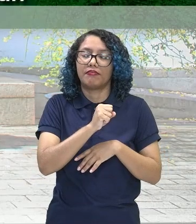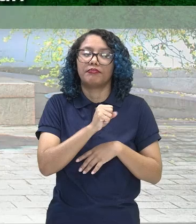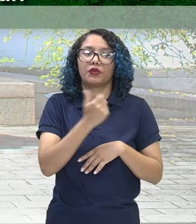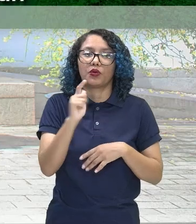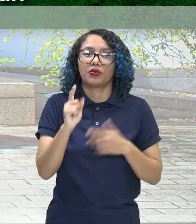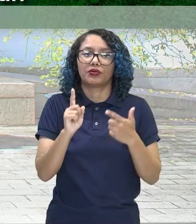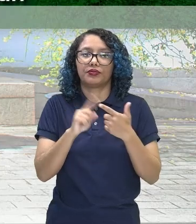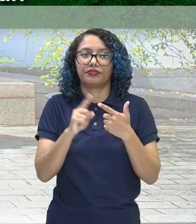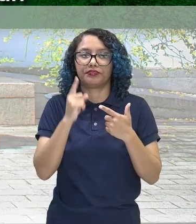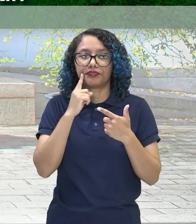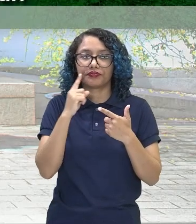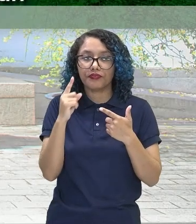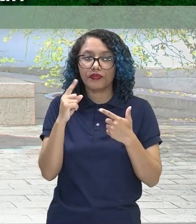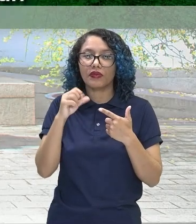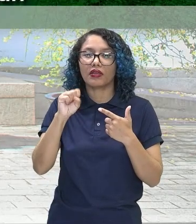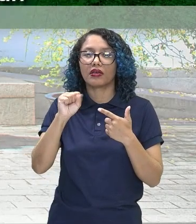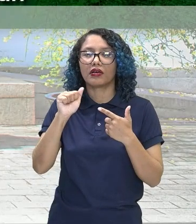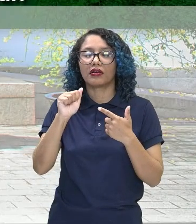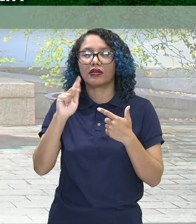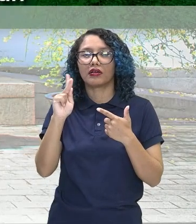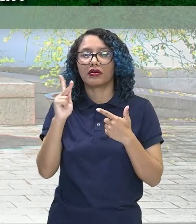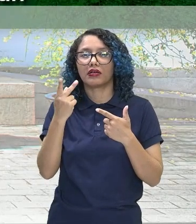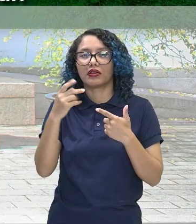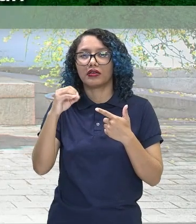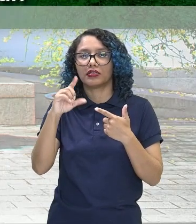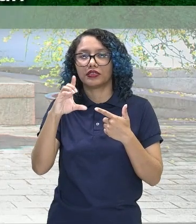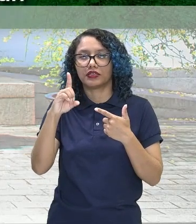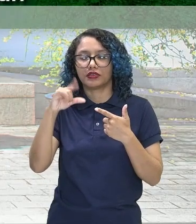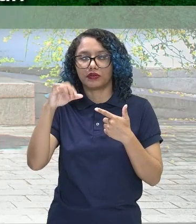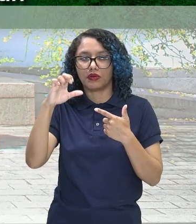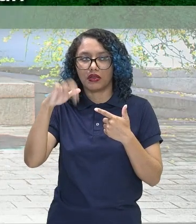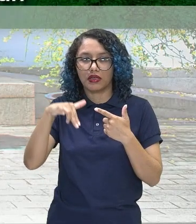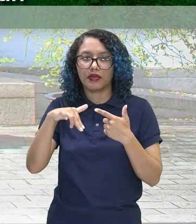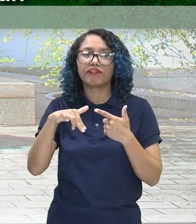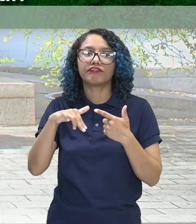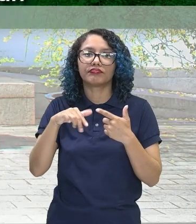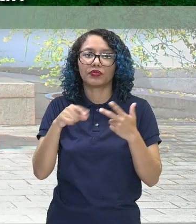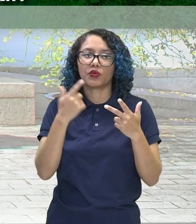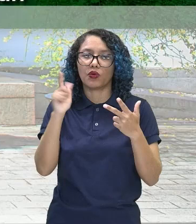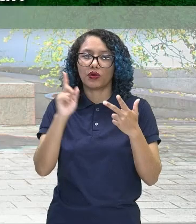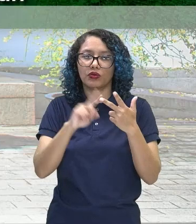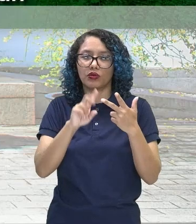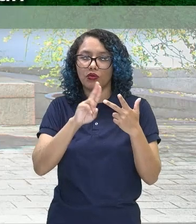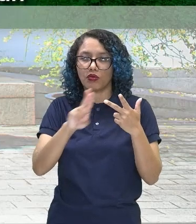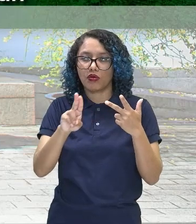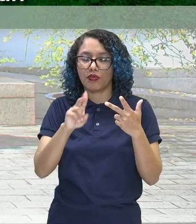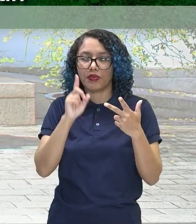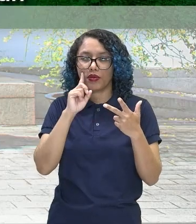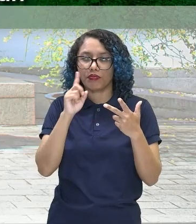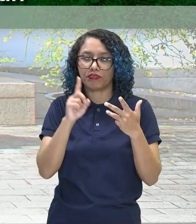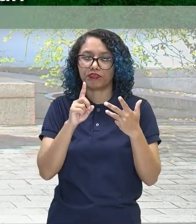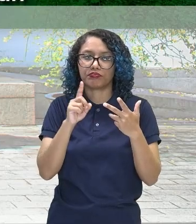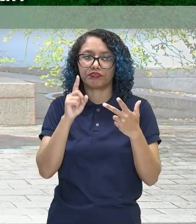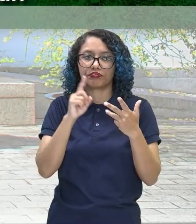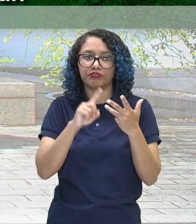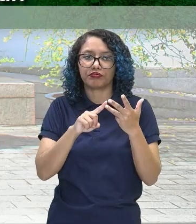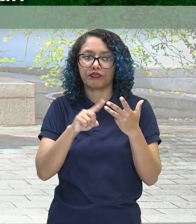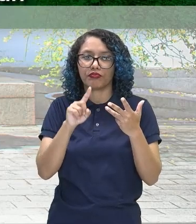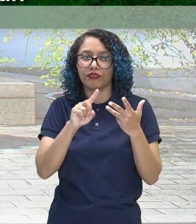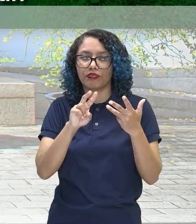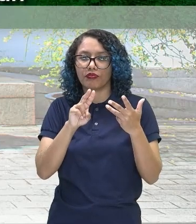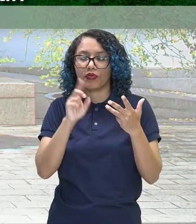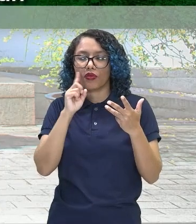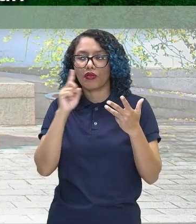temos o estilo Shaolin do Norte, o estilo Garra de Águia, o estilo Chow Li Fa, que esse aqui,